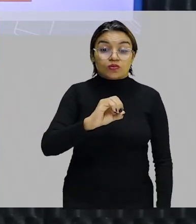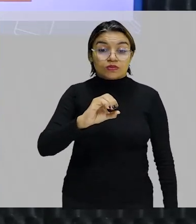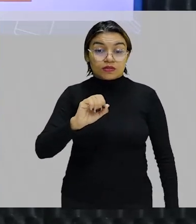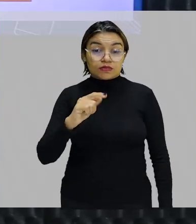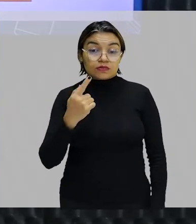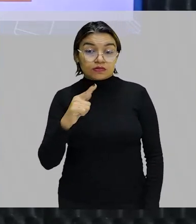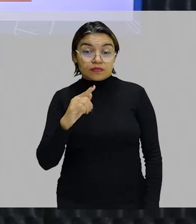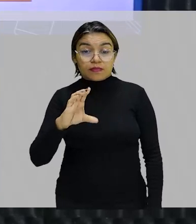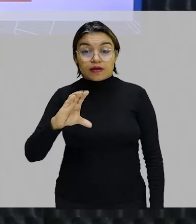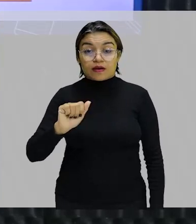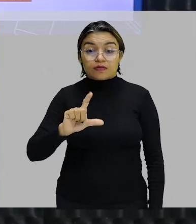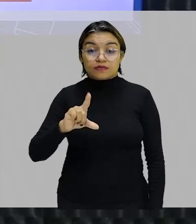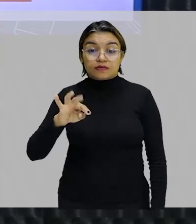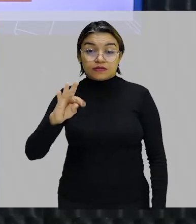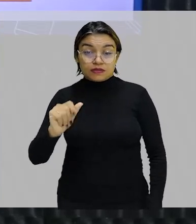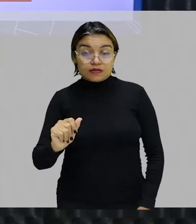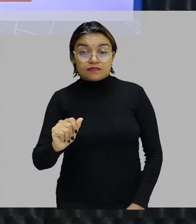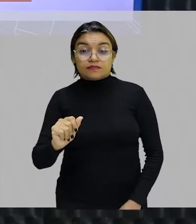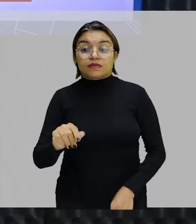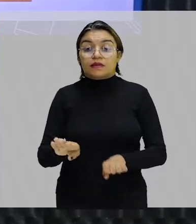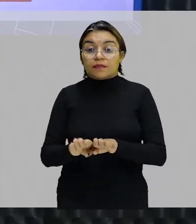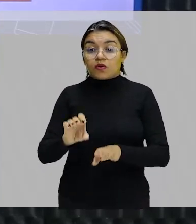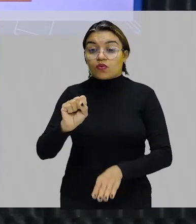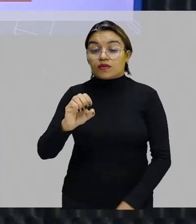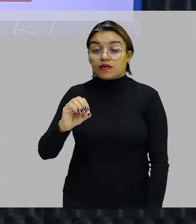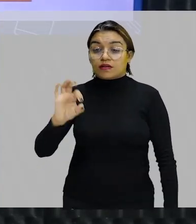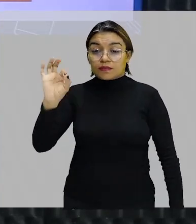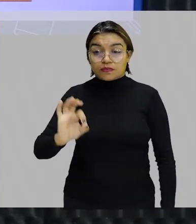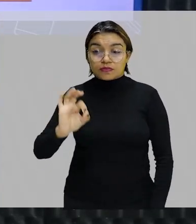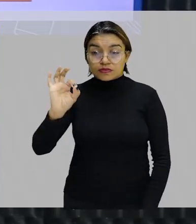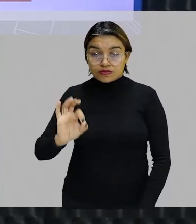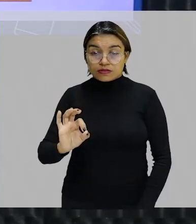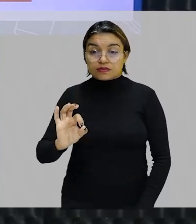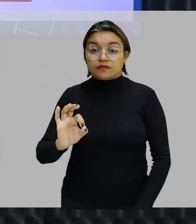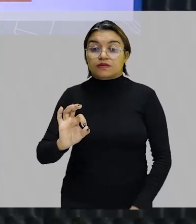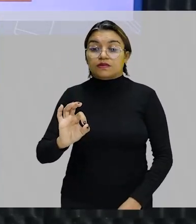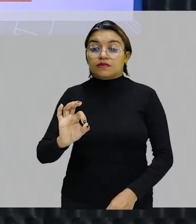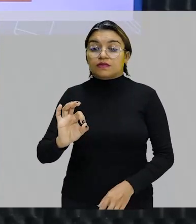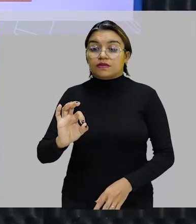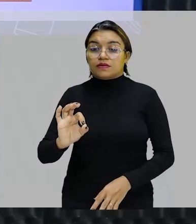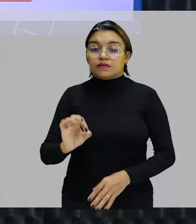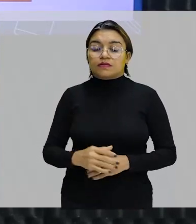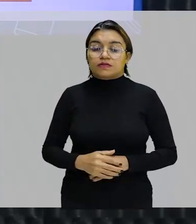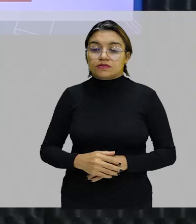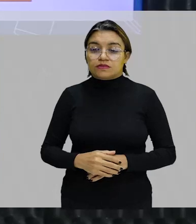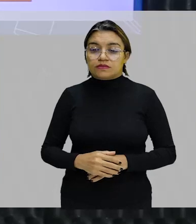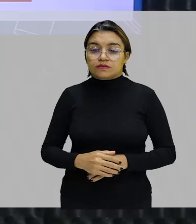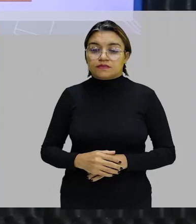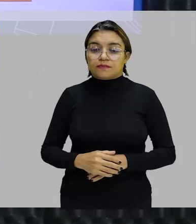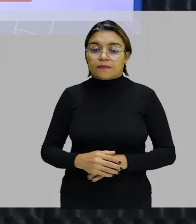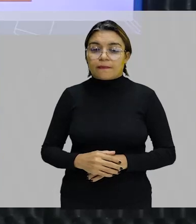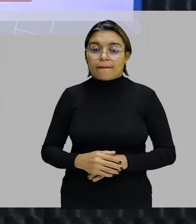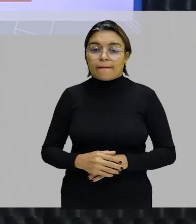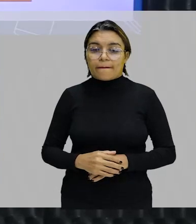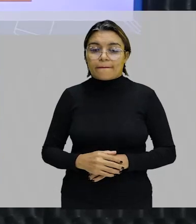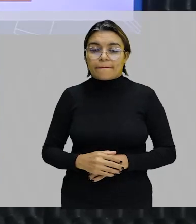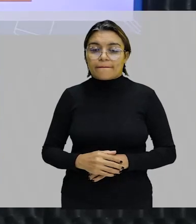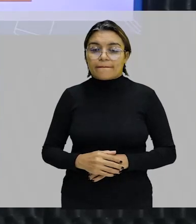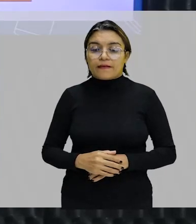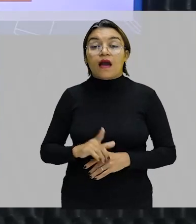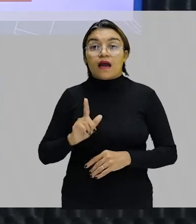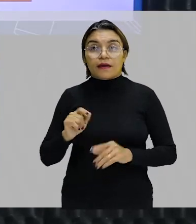calcita, 80% com um grau de pureza igual a 80% de carbonato de cálcio, vai